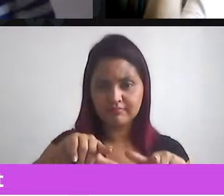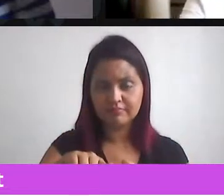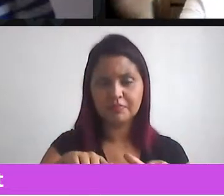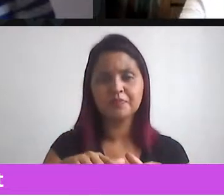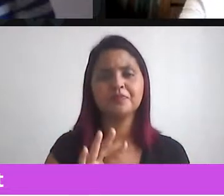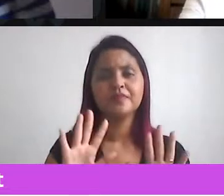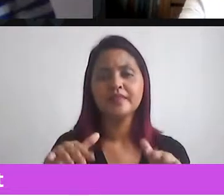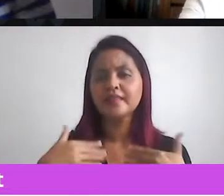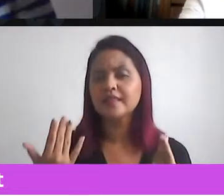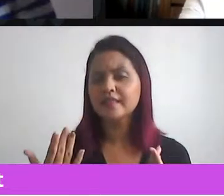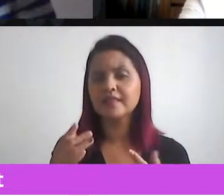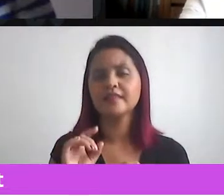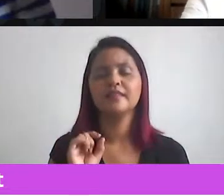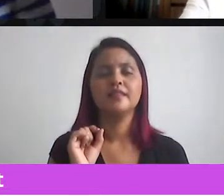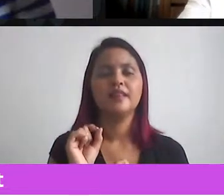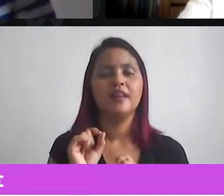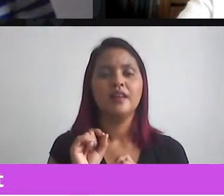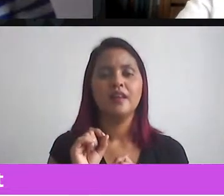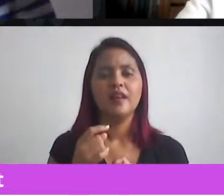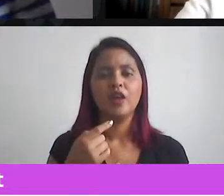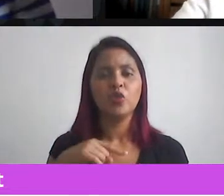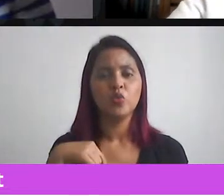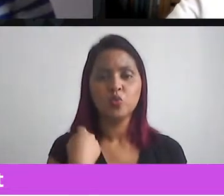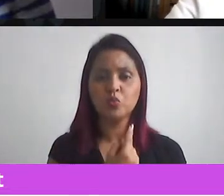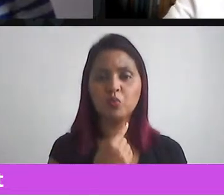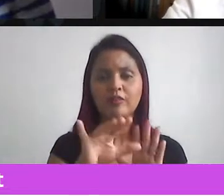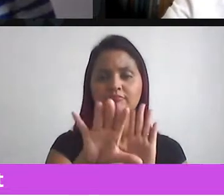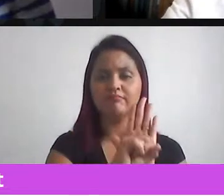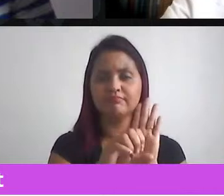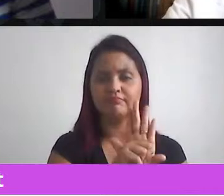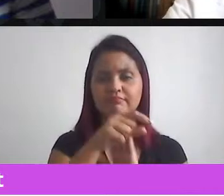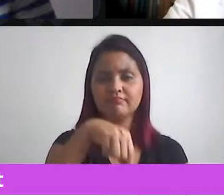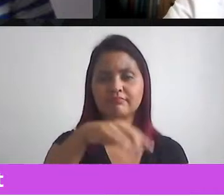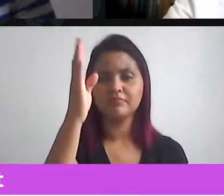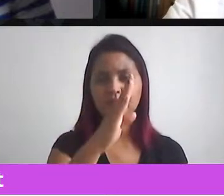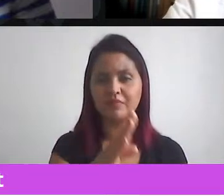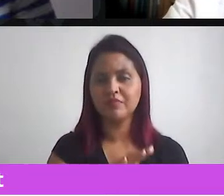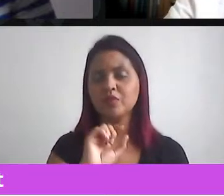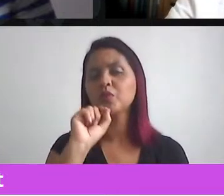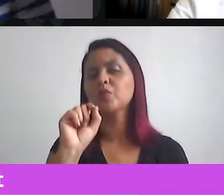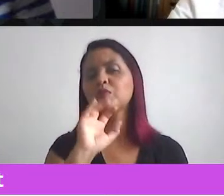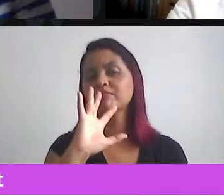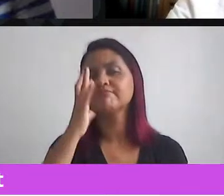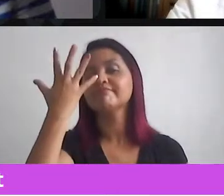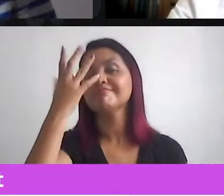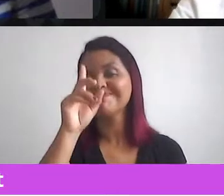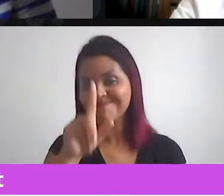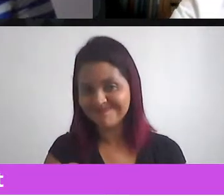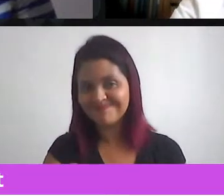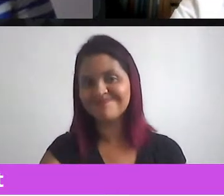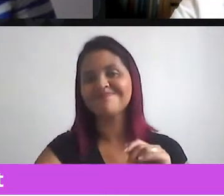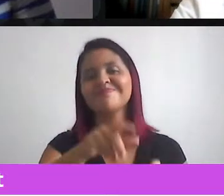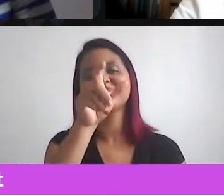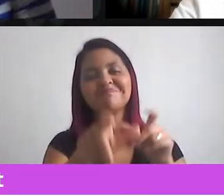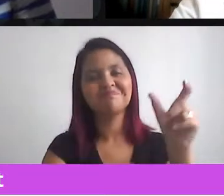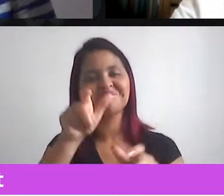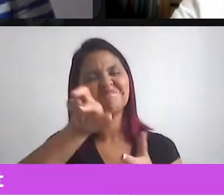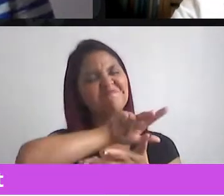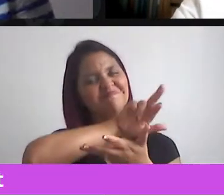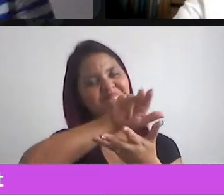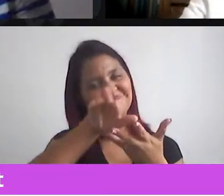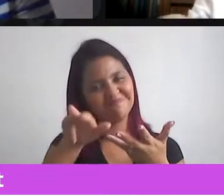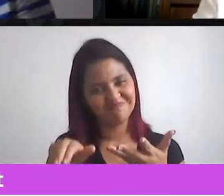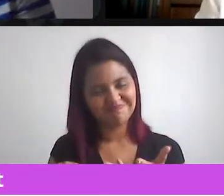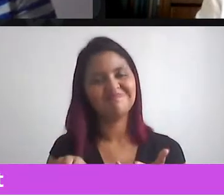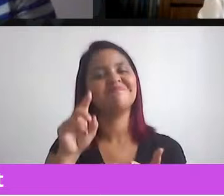que define a nossa identidade brasileira é a diversidade. É a diversidade de pessoas, é